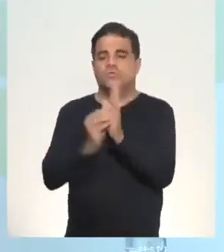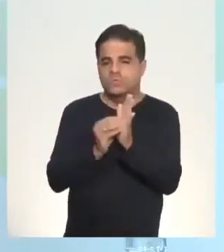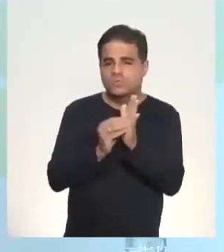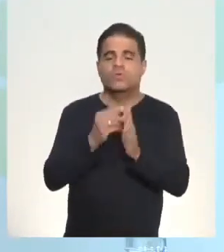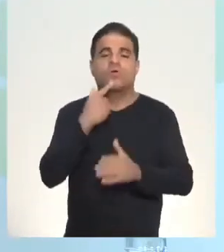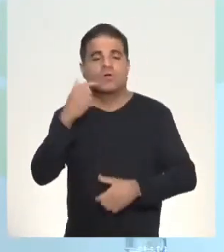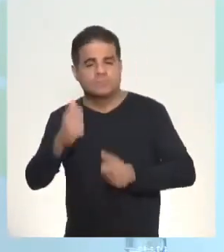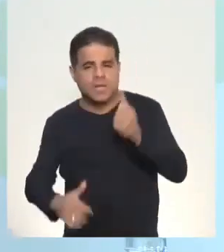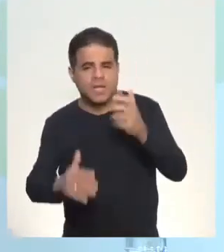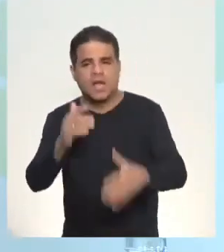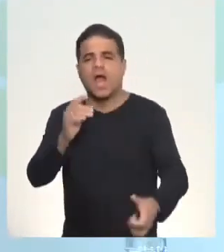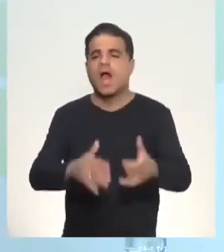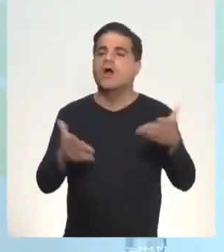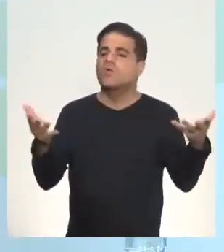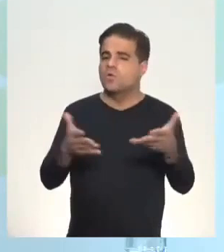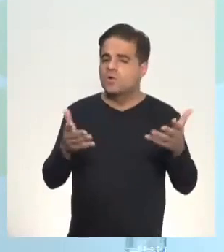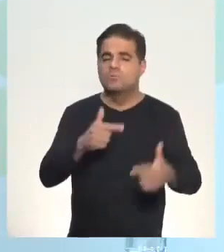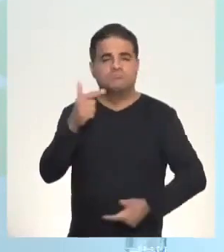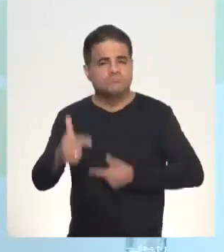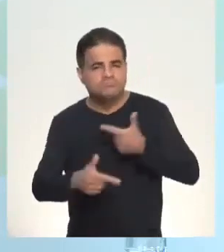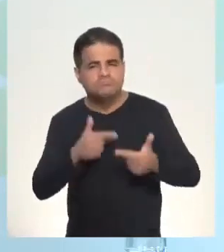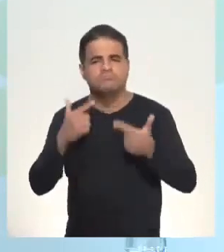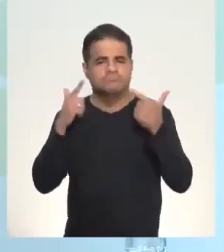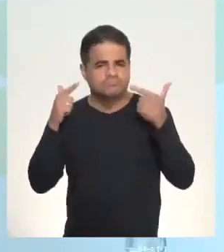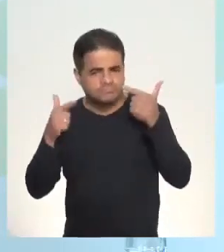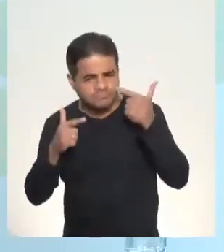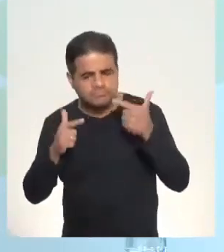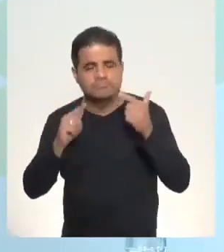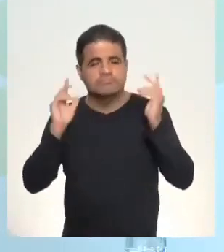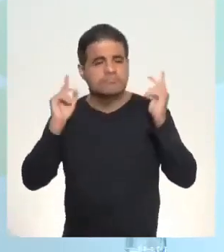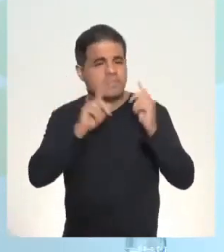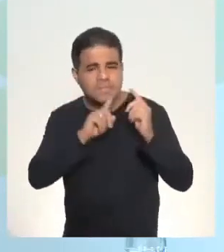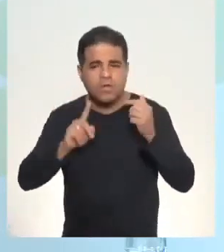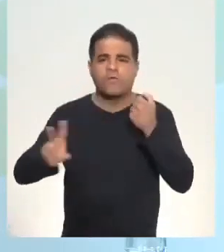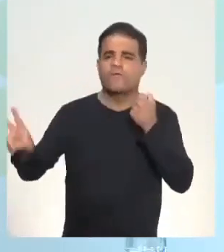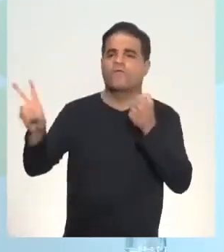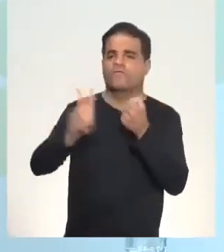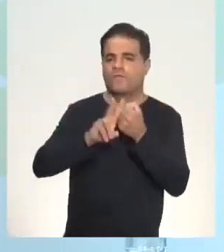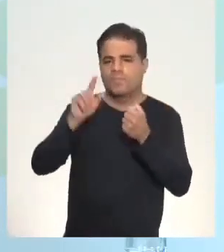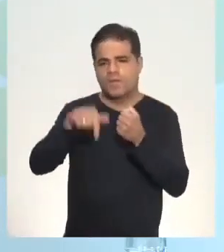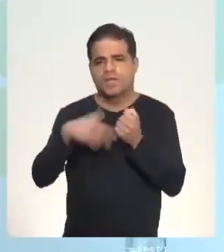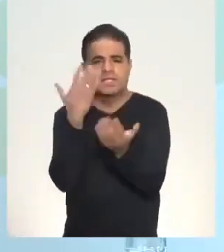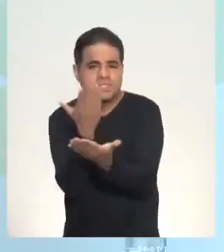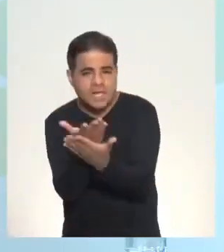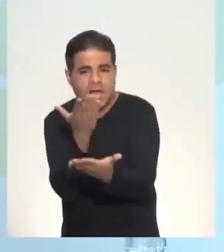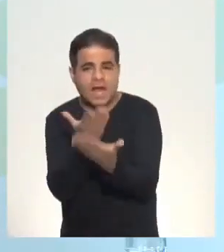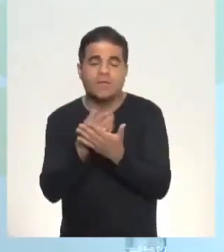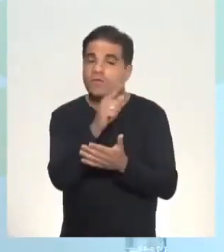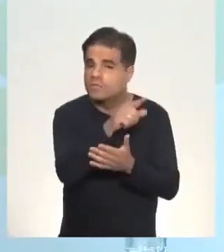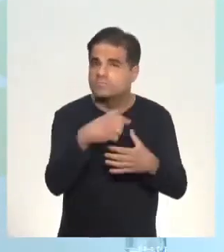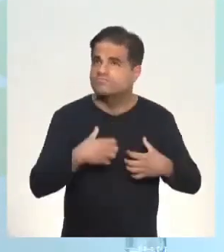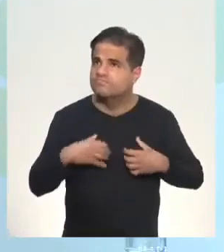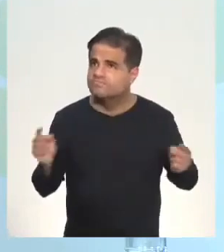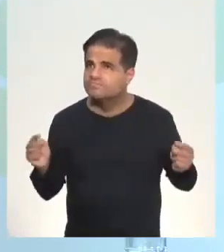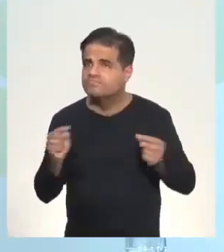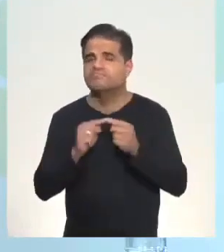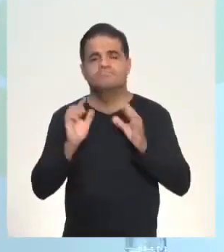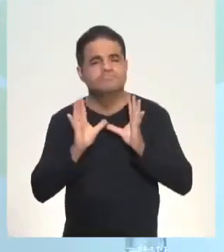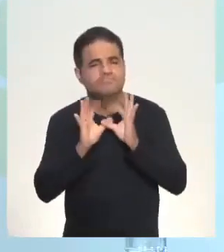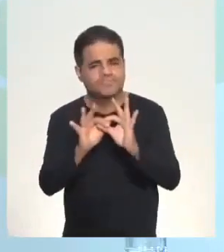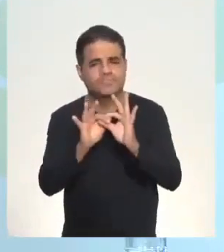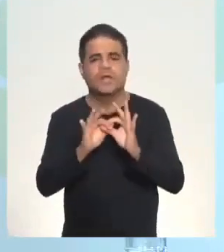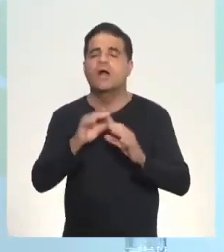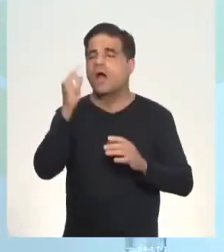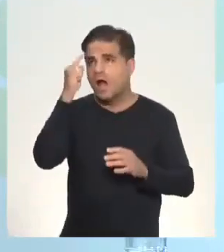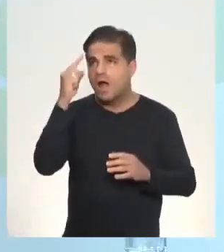será falado, então a gente vai trabalhar muito com a linguagem não verbal hoje nessa aula, para vocês já sintonizarem. Então, nós